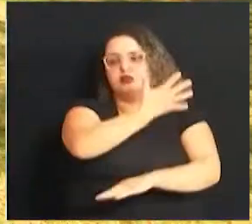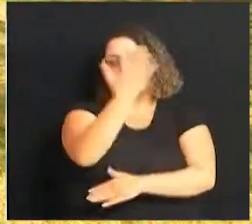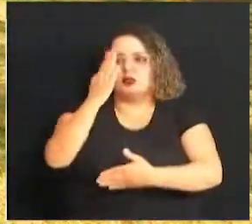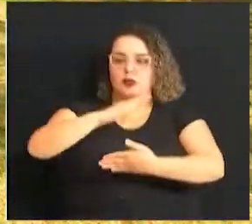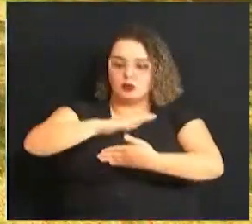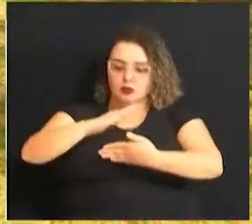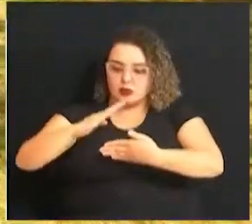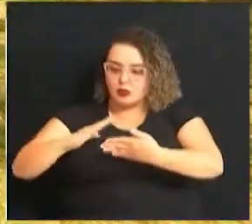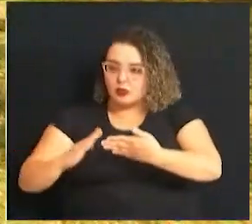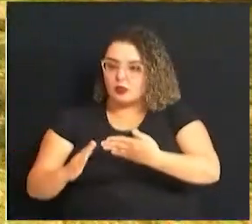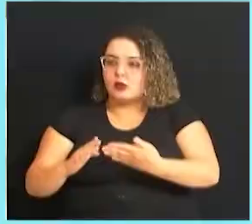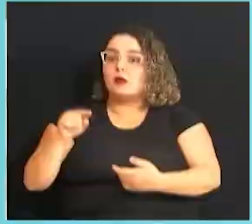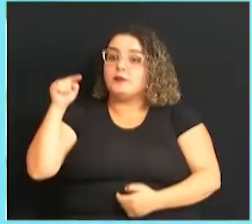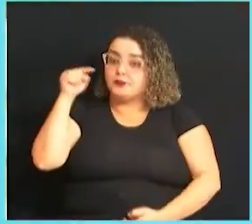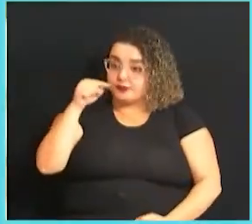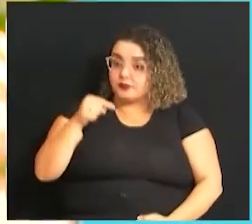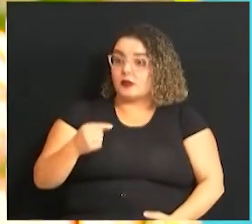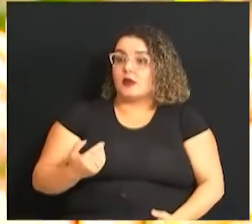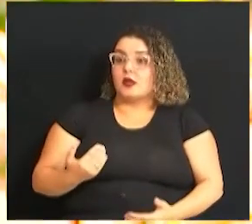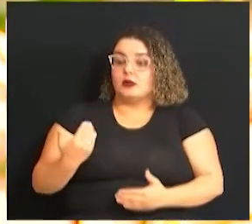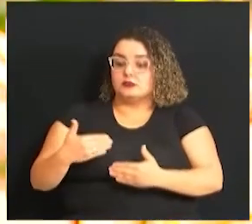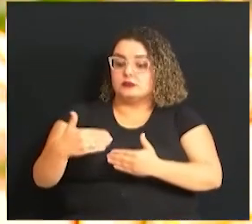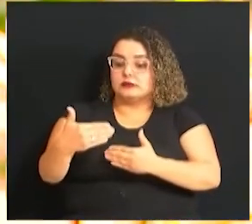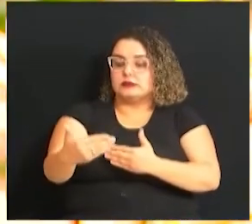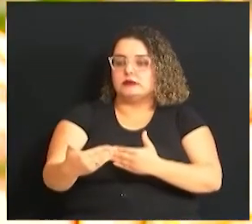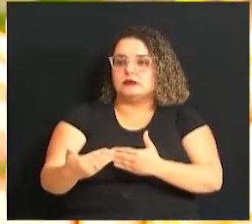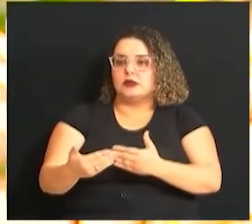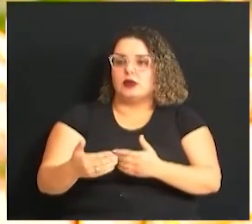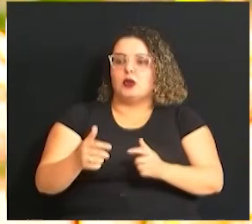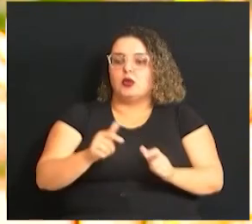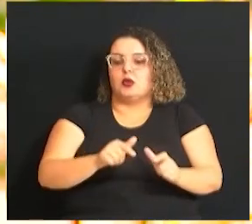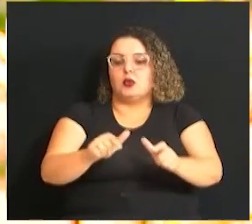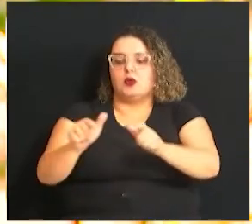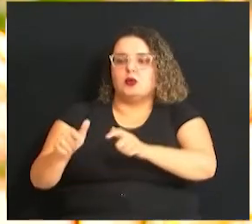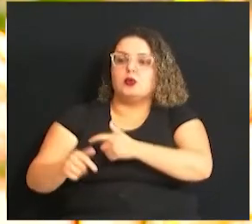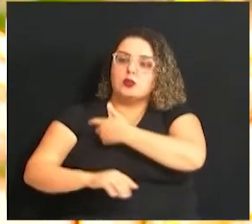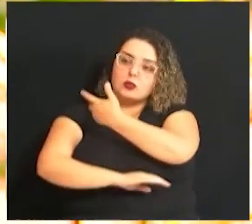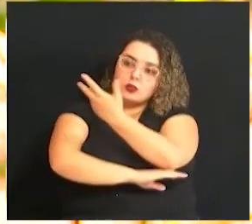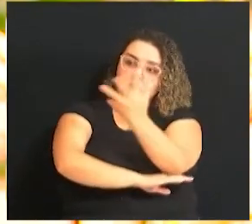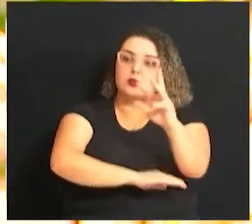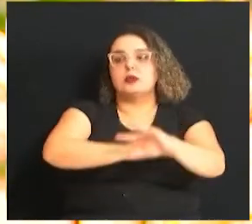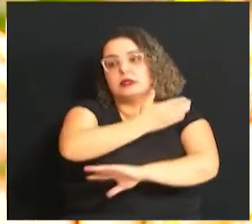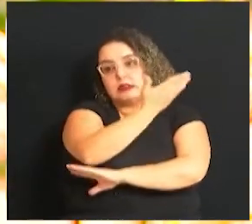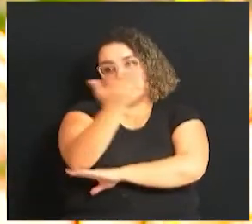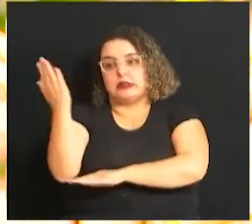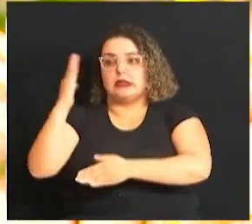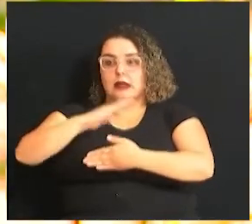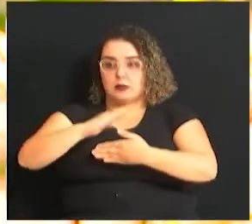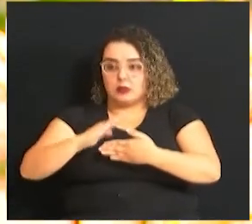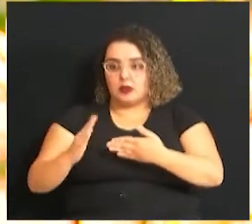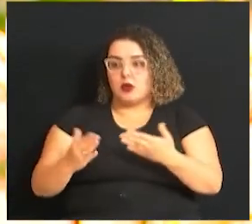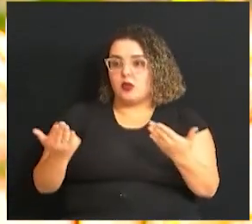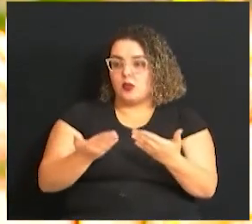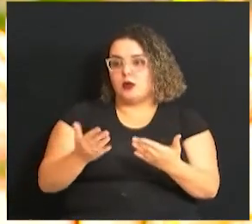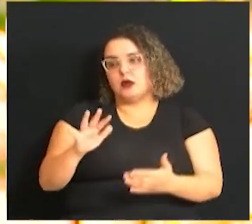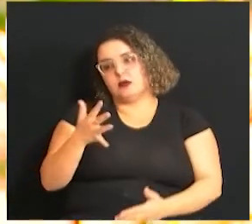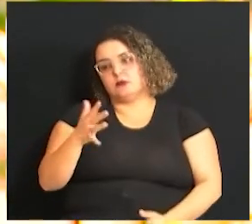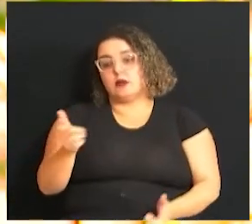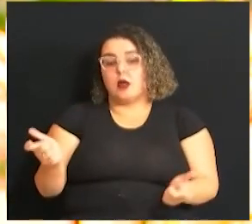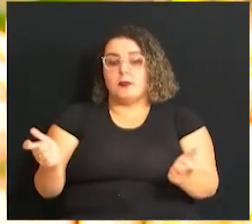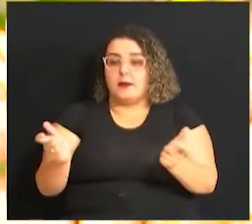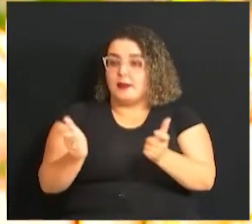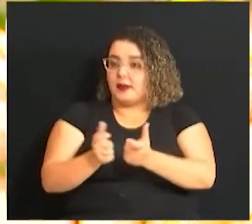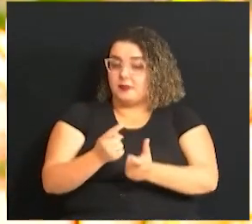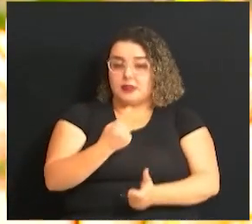porta, depois da restinga, ela é a porta de entrada para a entrada em ambientes mais florestais da Mata Atlântica. Hoje